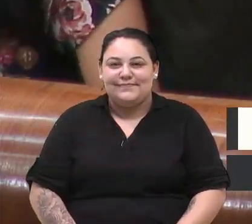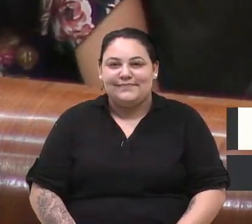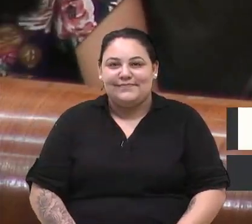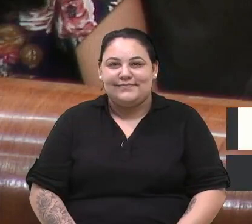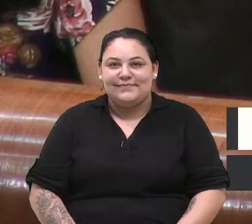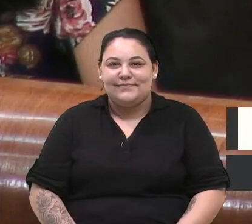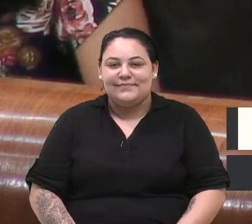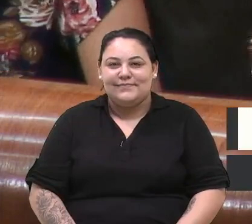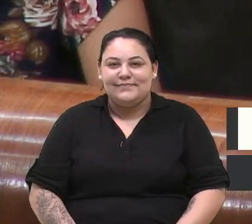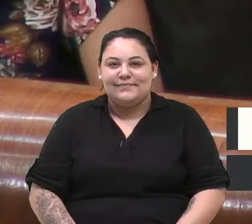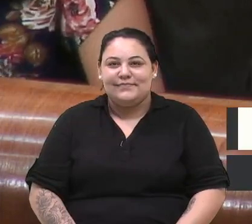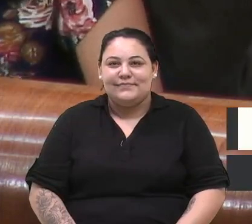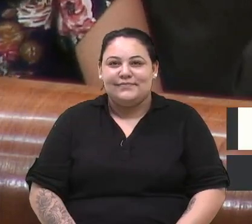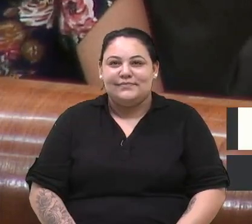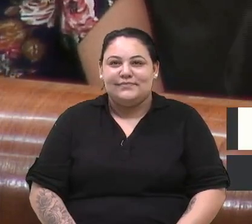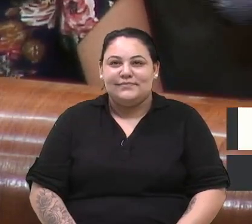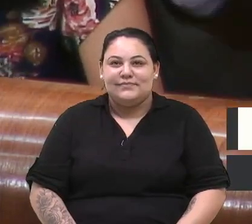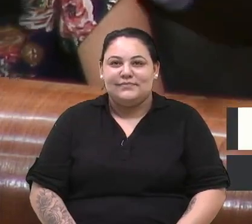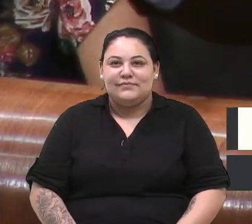Gente,